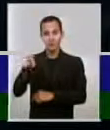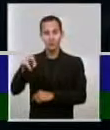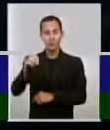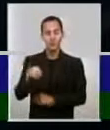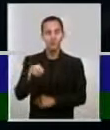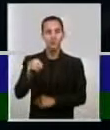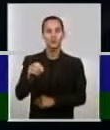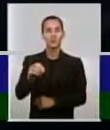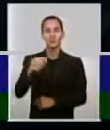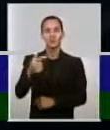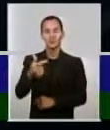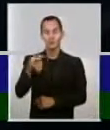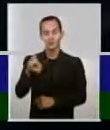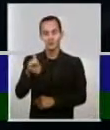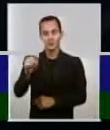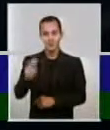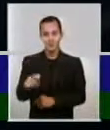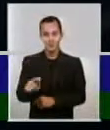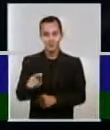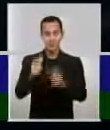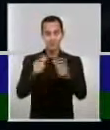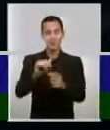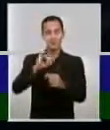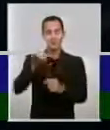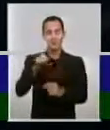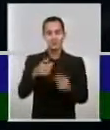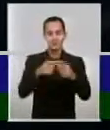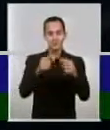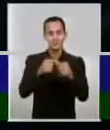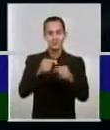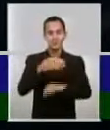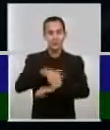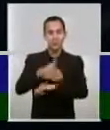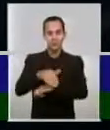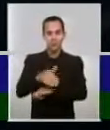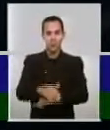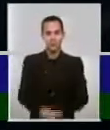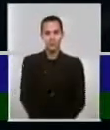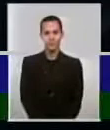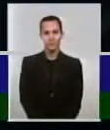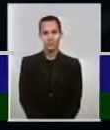236, 689, Baixa de Brasília, na Rua